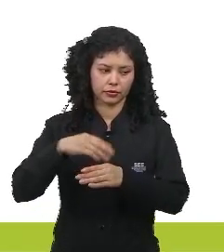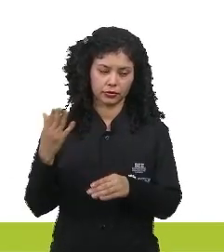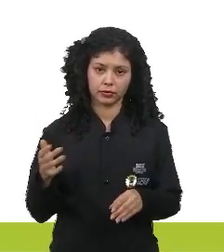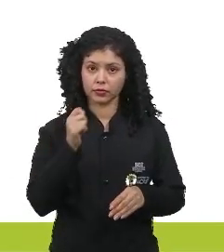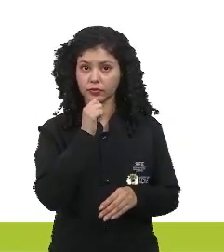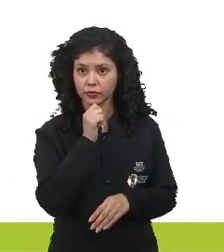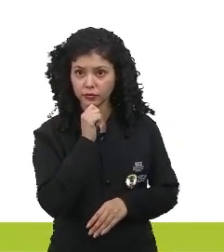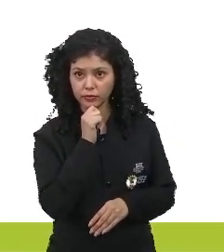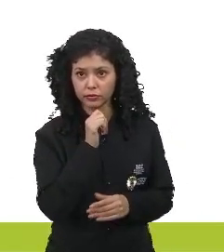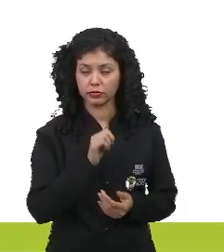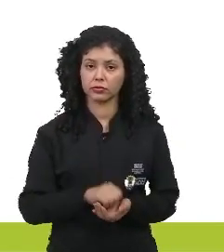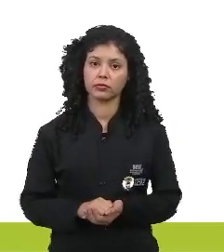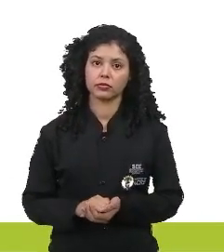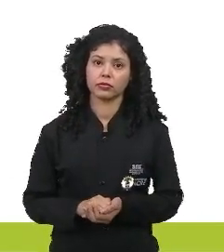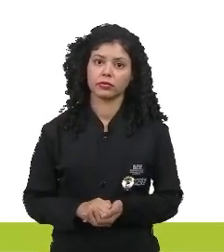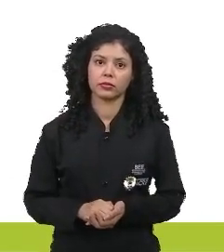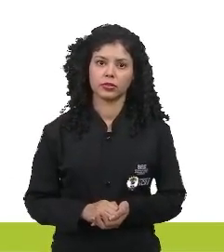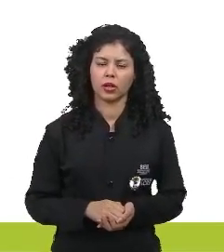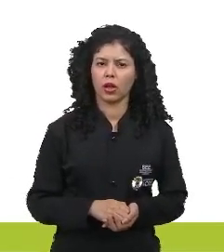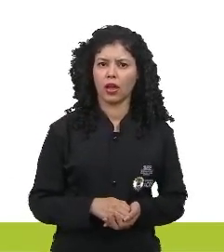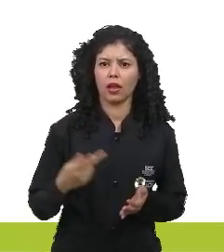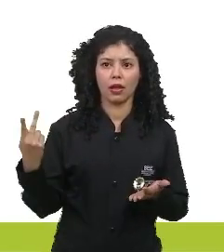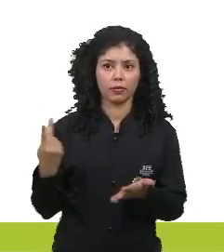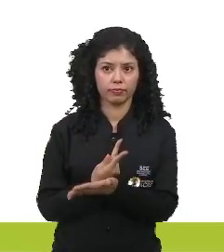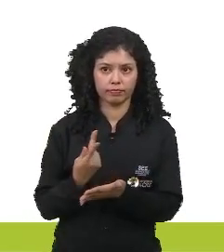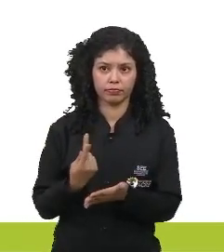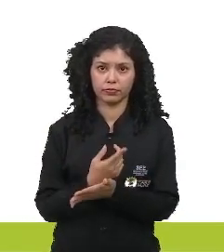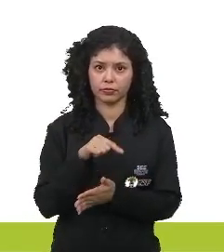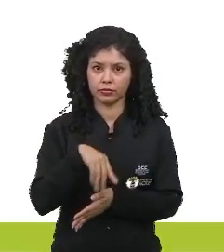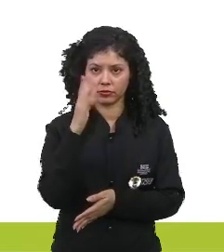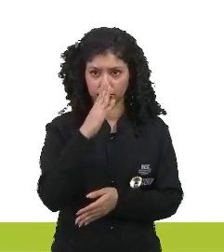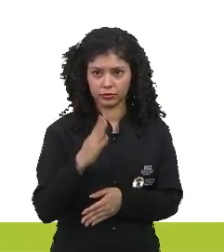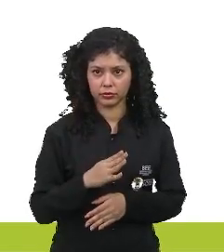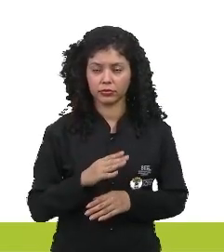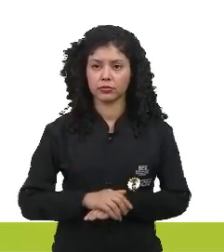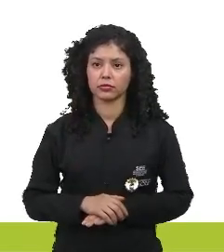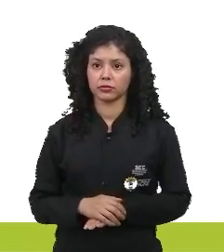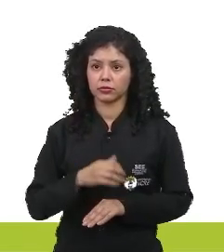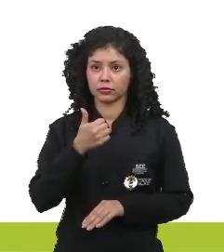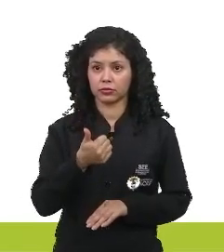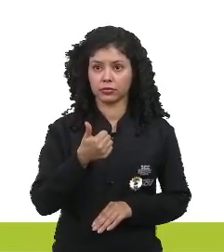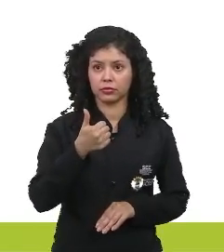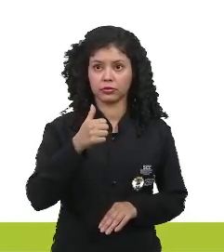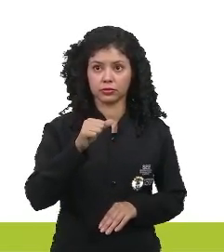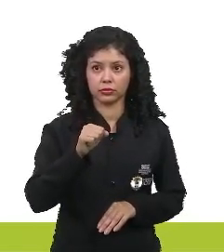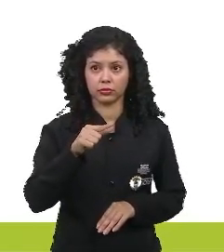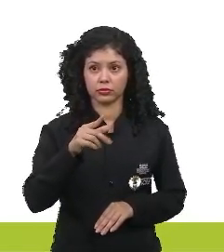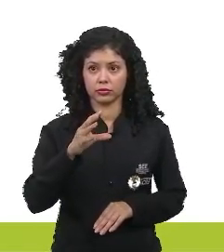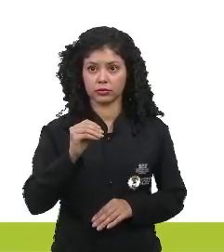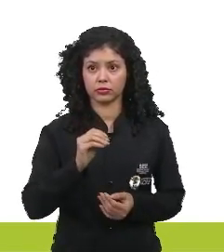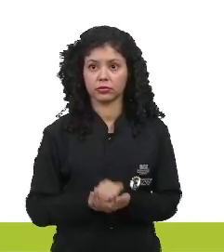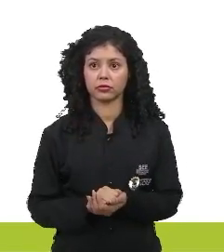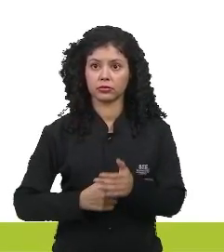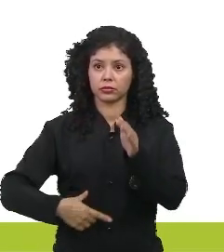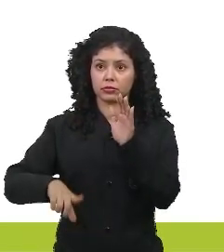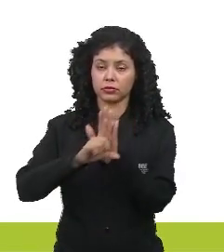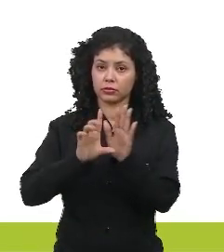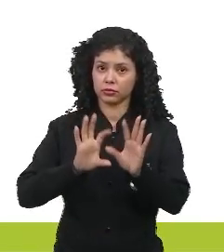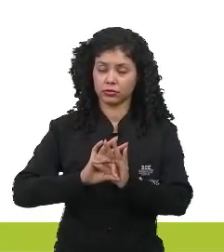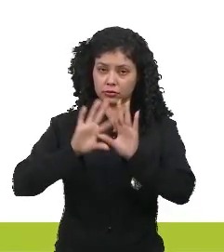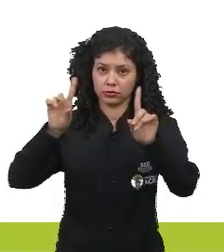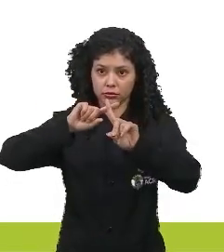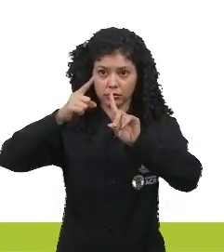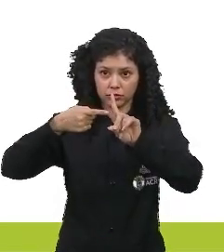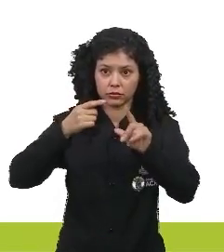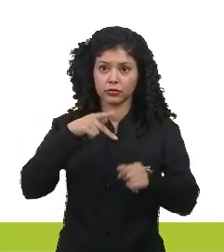que vinham de forma ilegal, inclusive, para o Brasil. Em 1870 é promulgada a Lei do Ventre Livre,